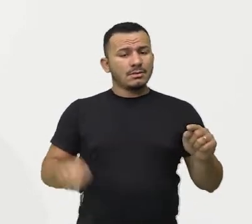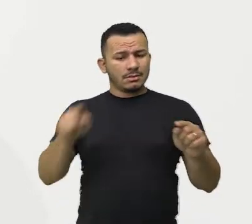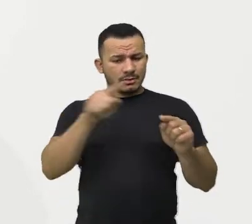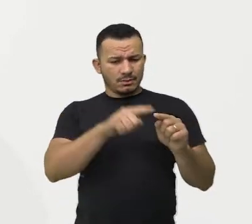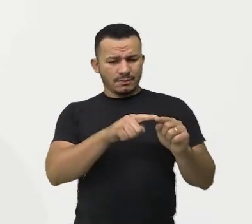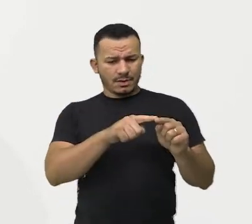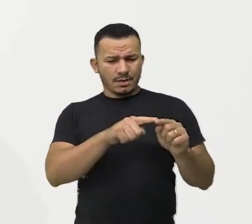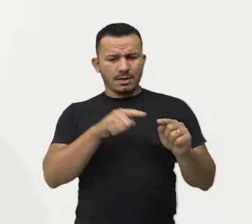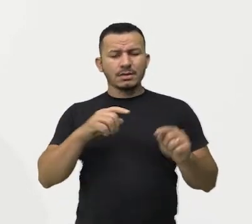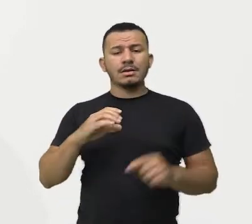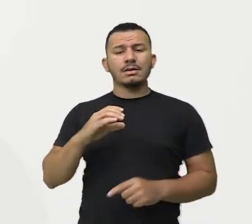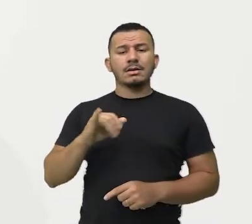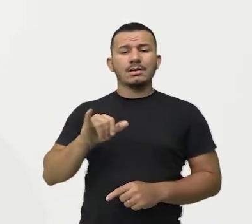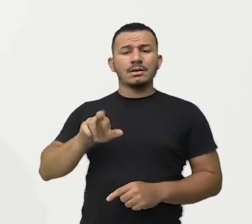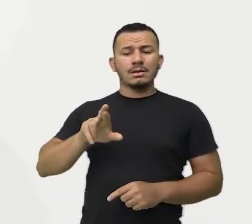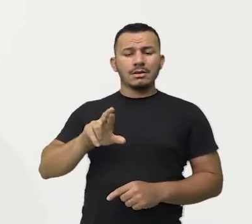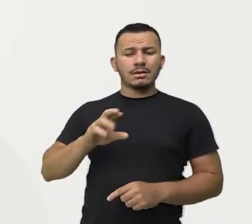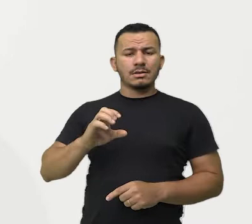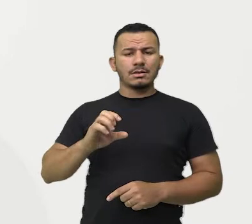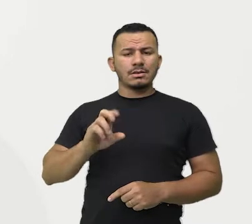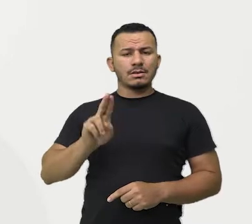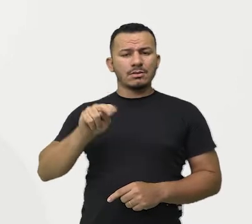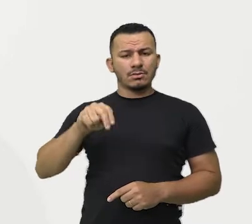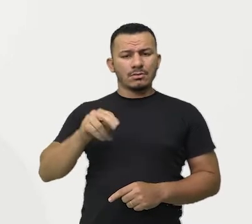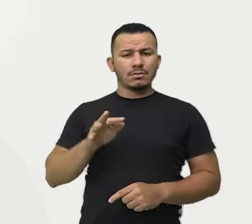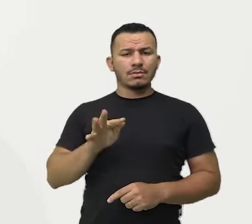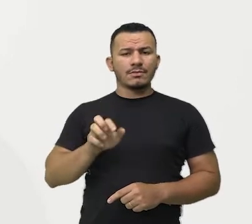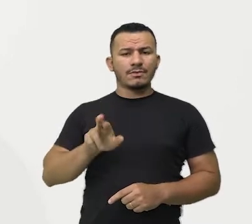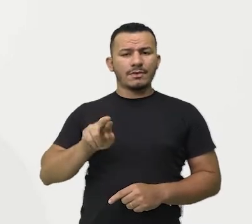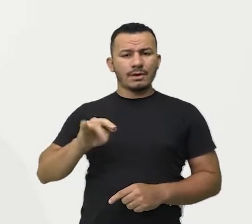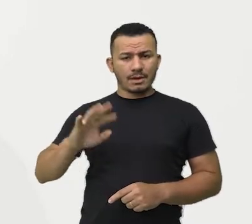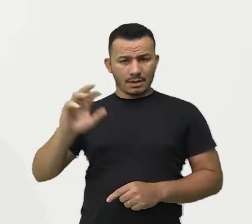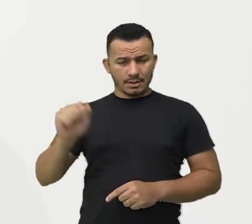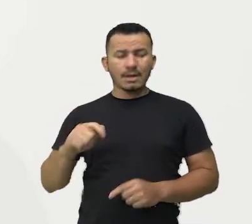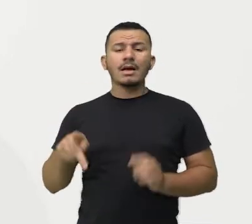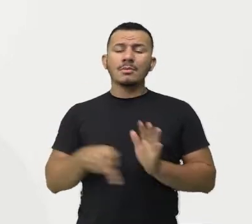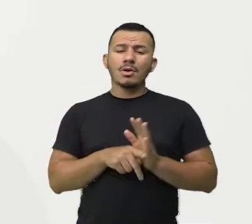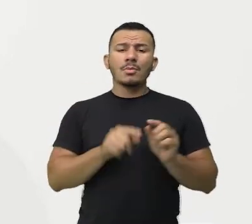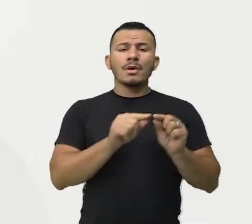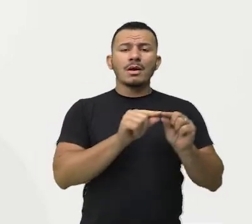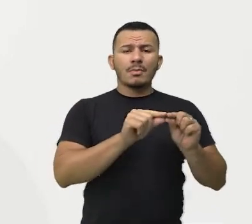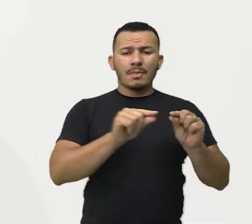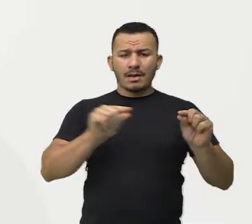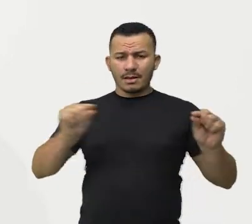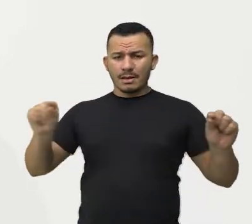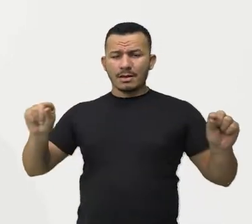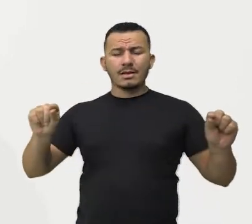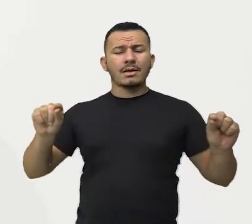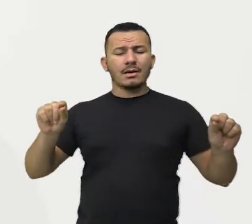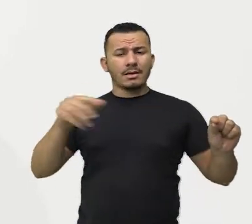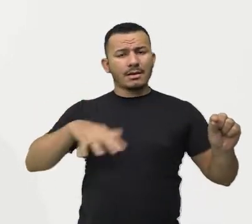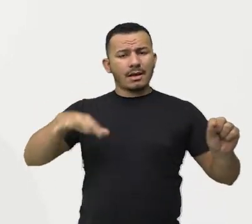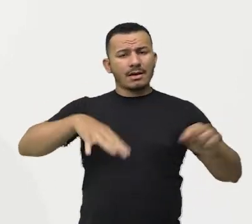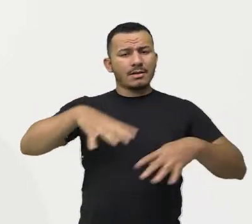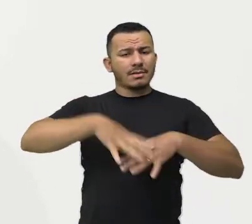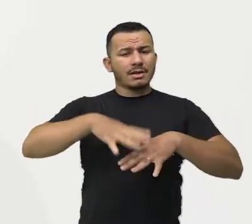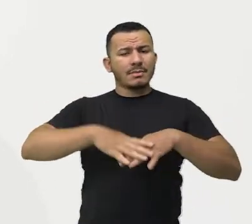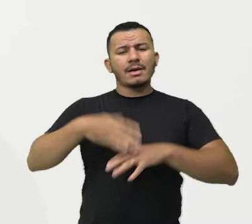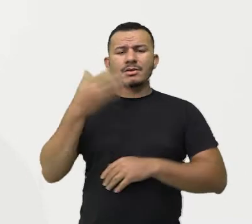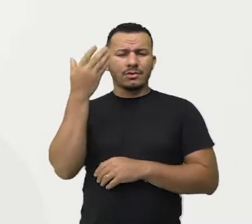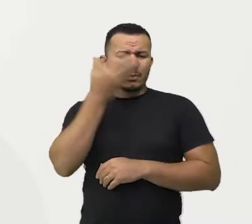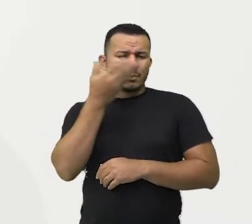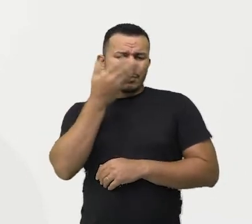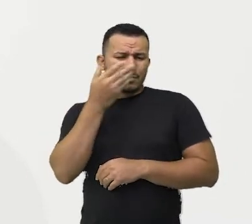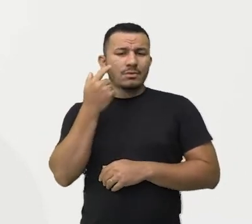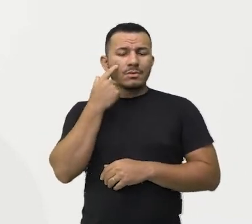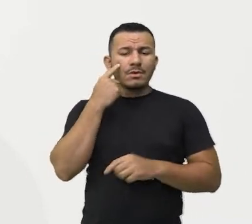nós estamos falando de uma linha que em matemática a gente fala que é uma linha imaginária, tá bom? Por quê? Uma linha